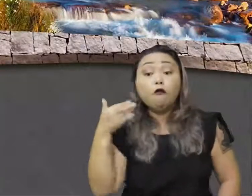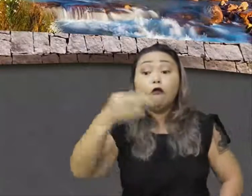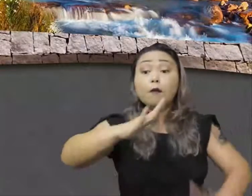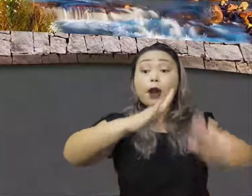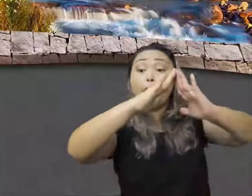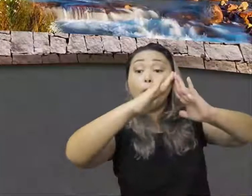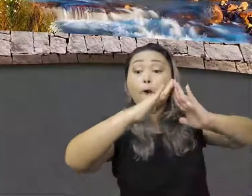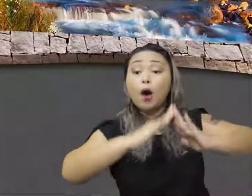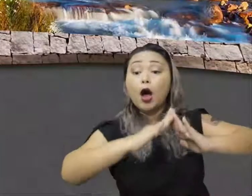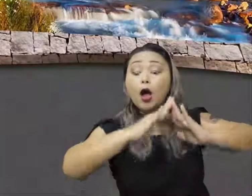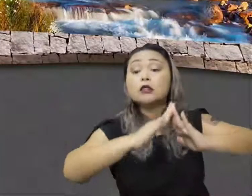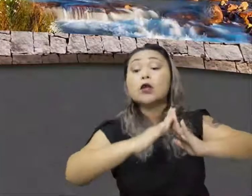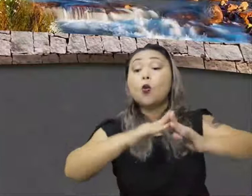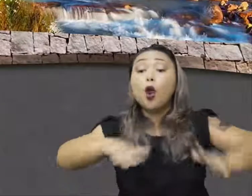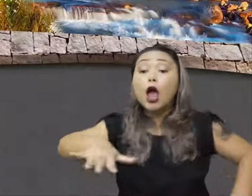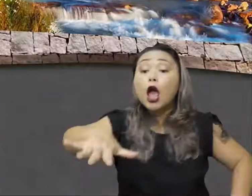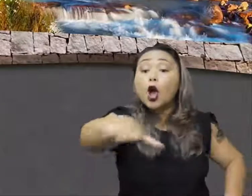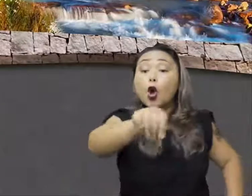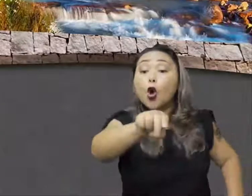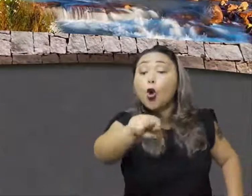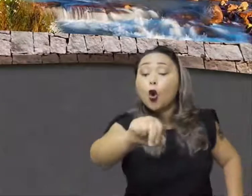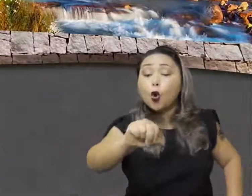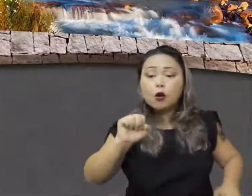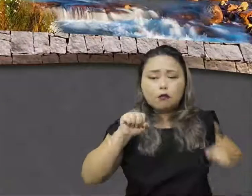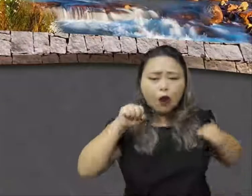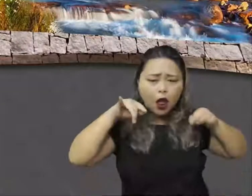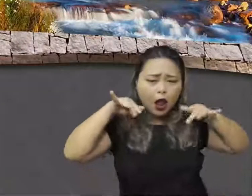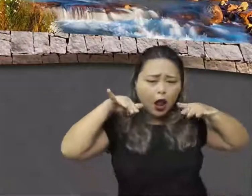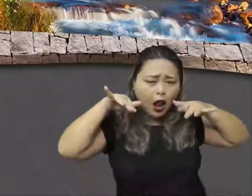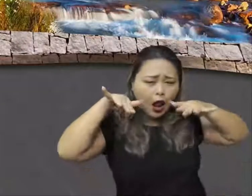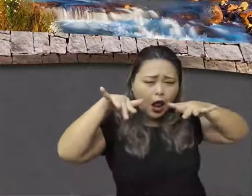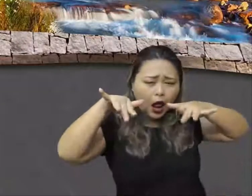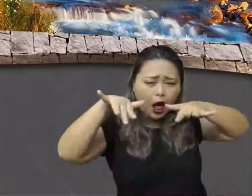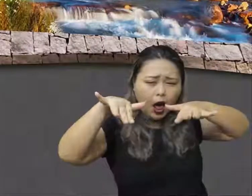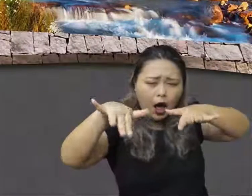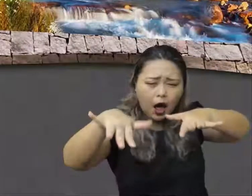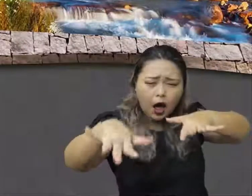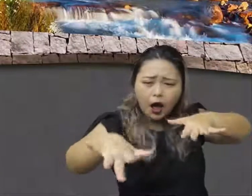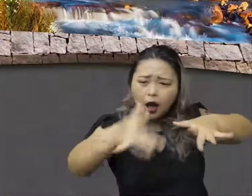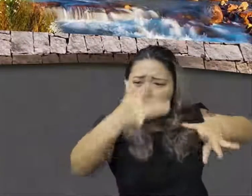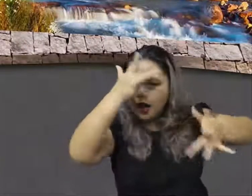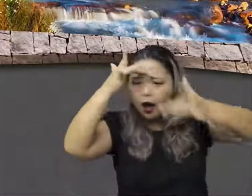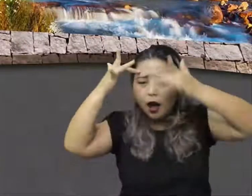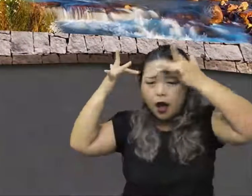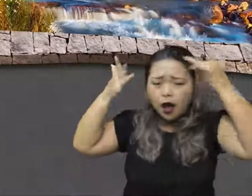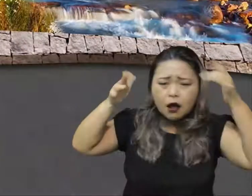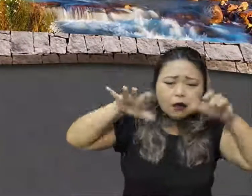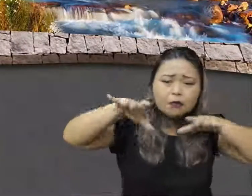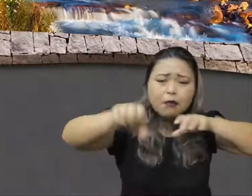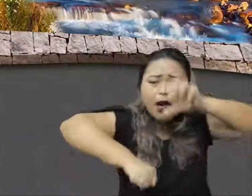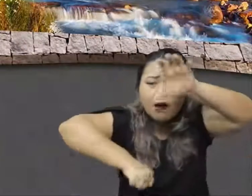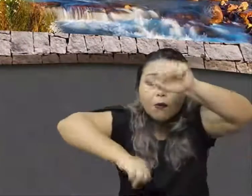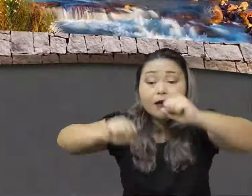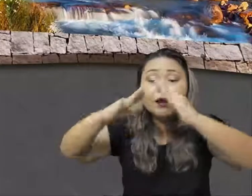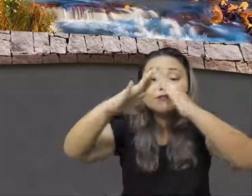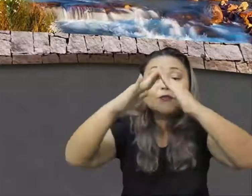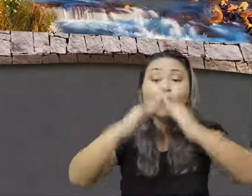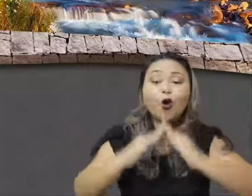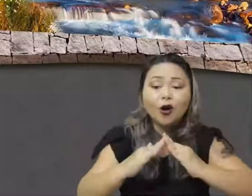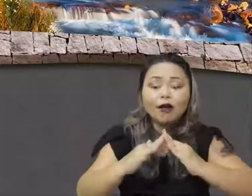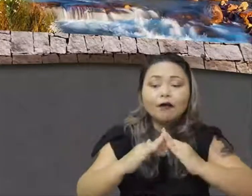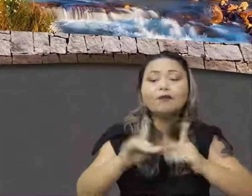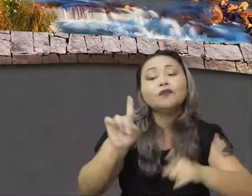colônia de povoamento. Claro que quando você estuda história, você estiver aí com a